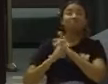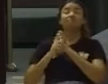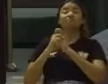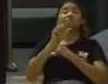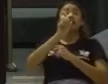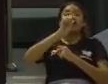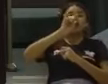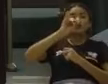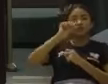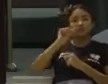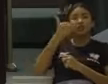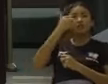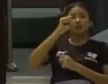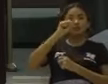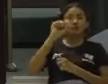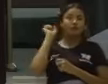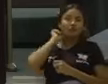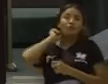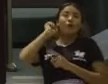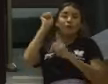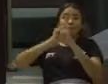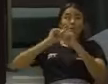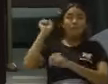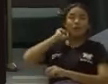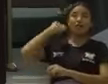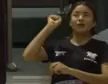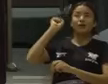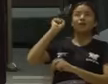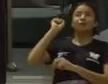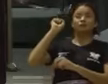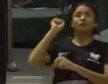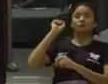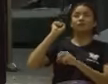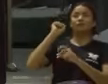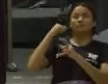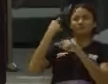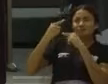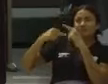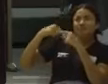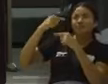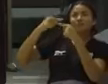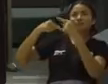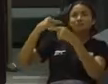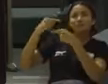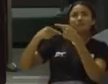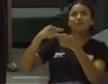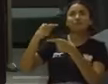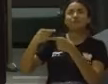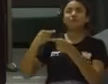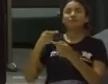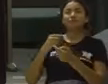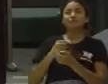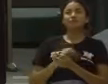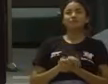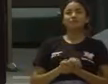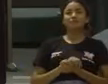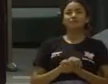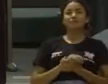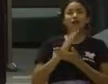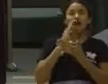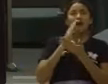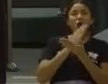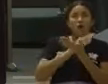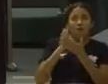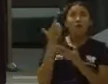abril do ano que passou, há uma proliferação da